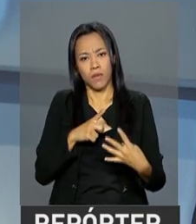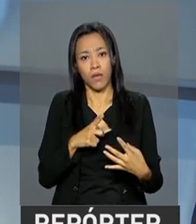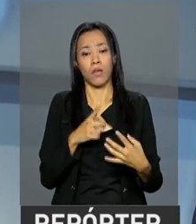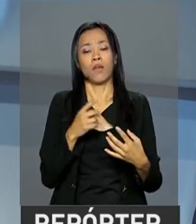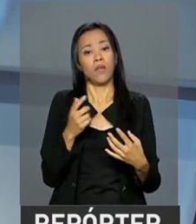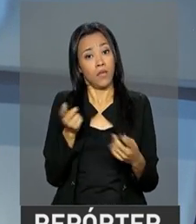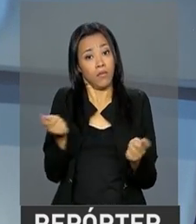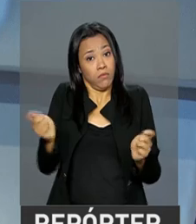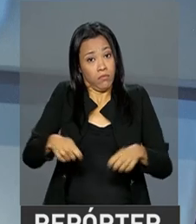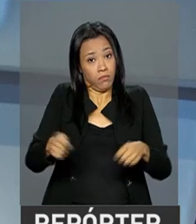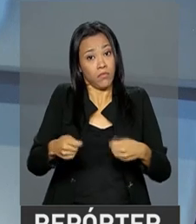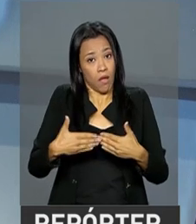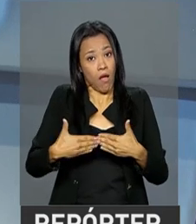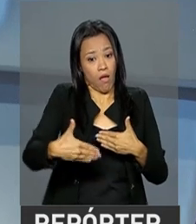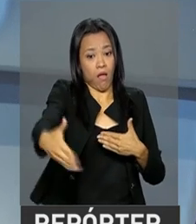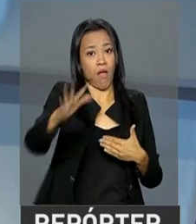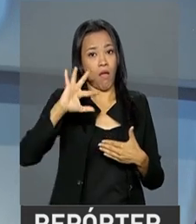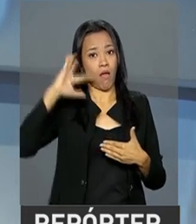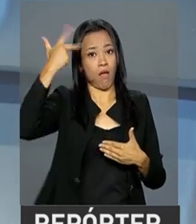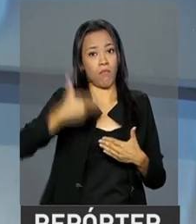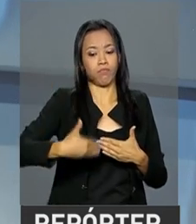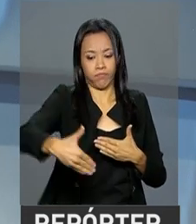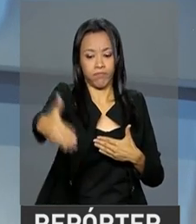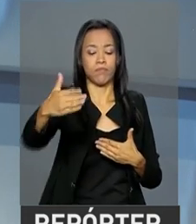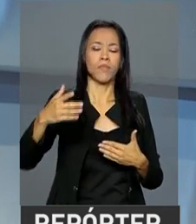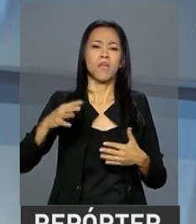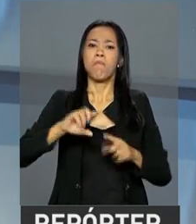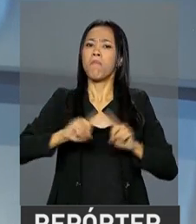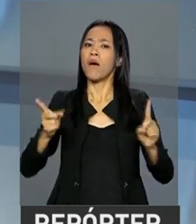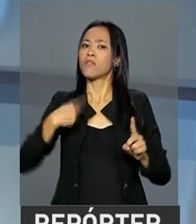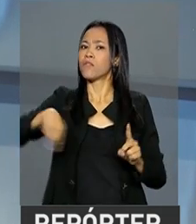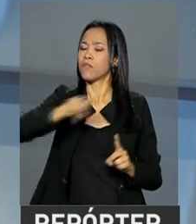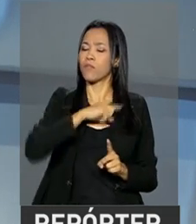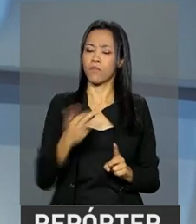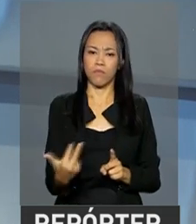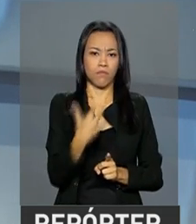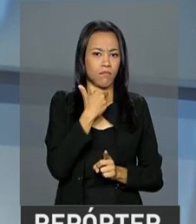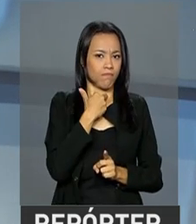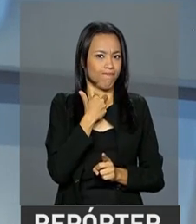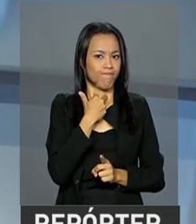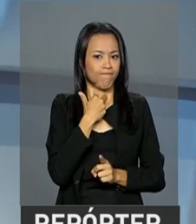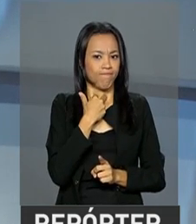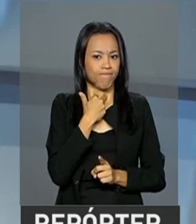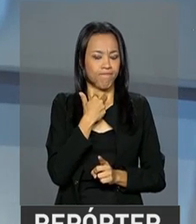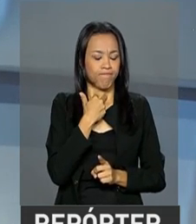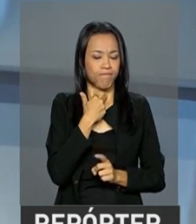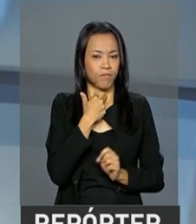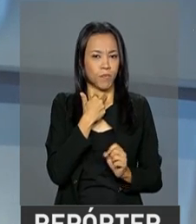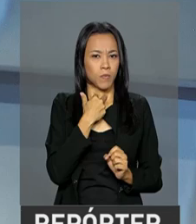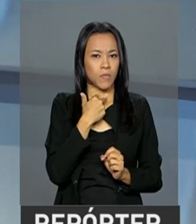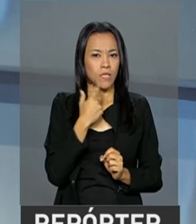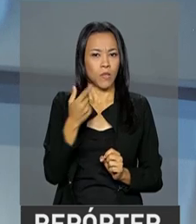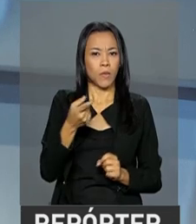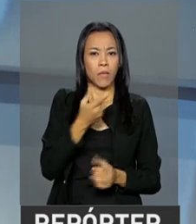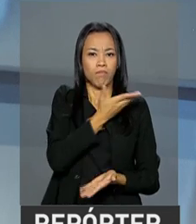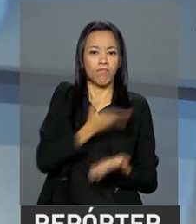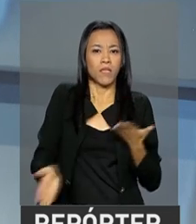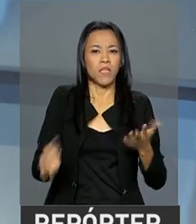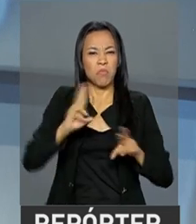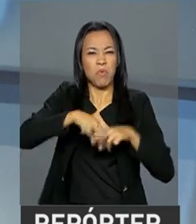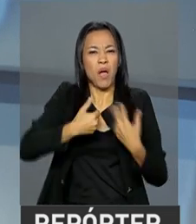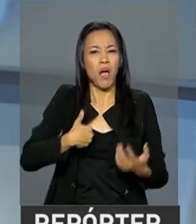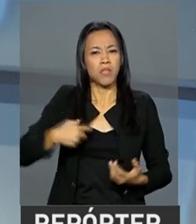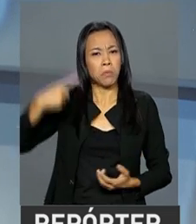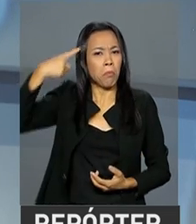possibilidades mas nós não podemos em nenhum momento deixar nos derrotar pelo